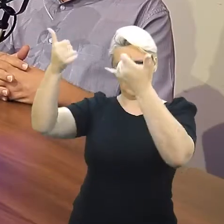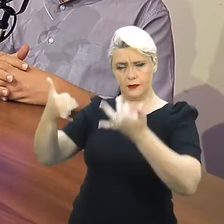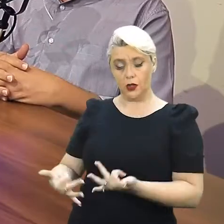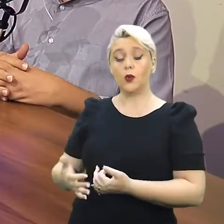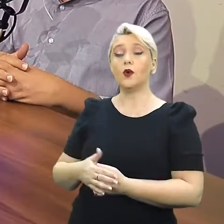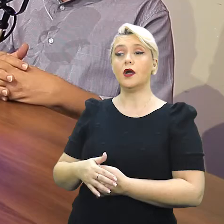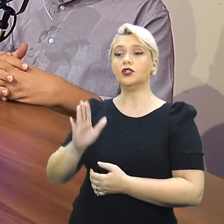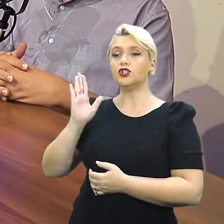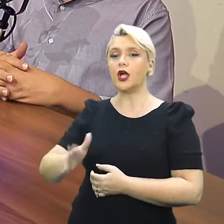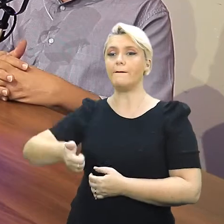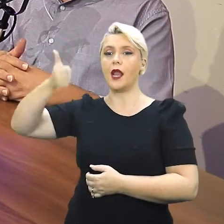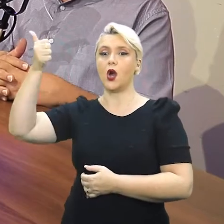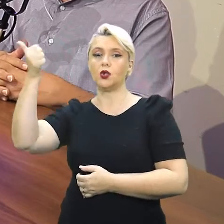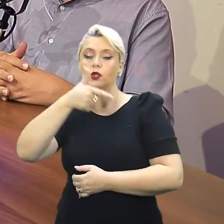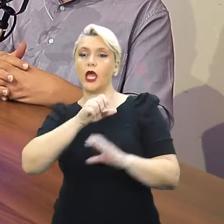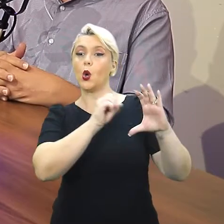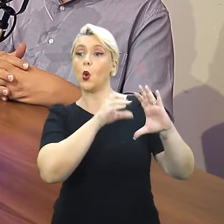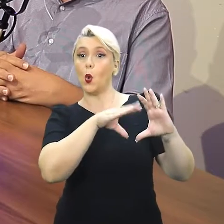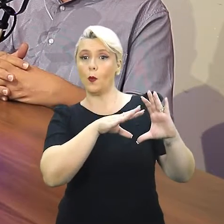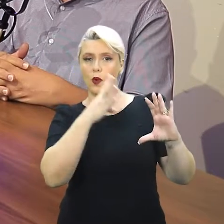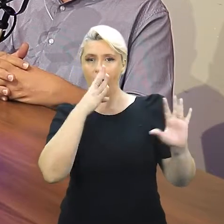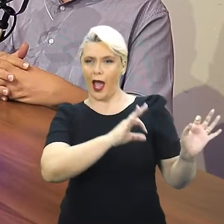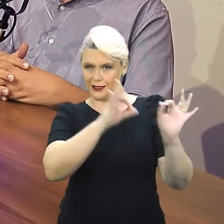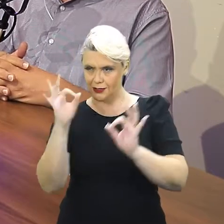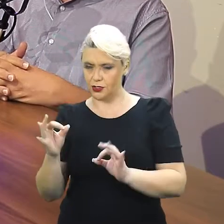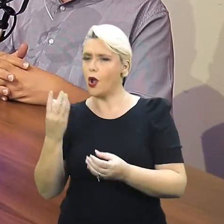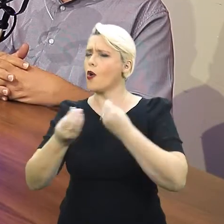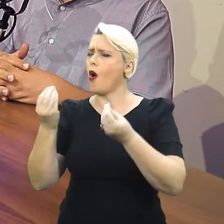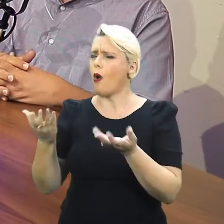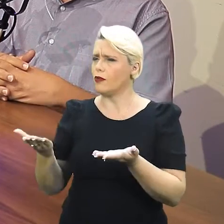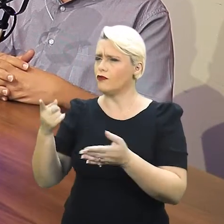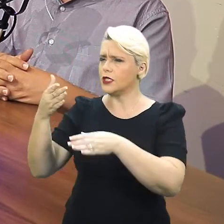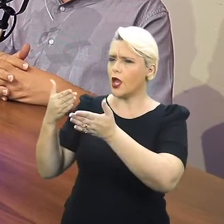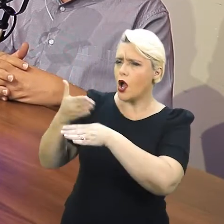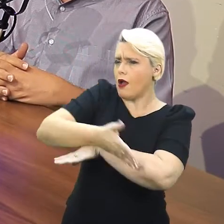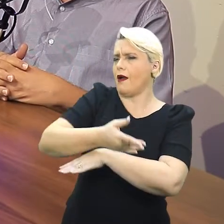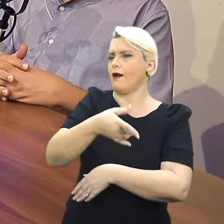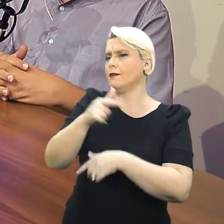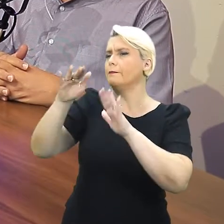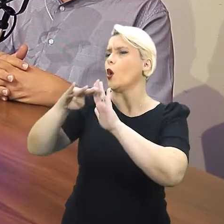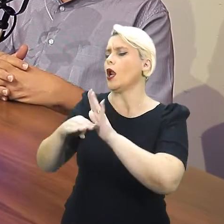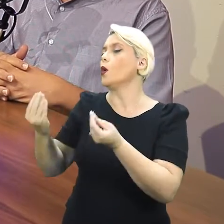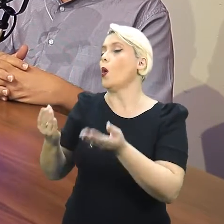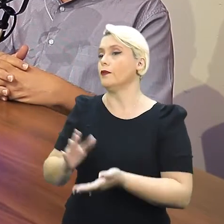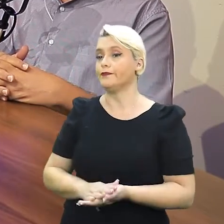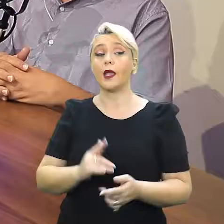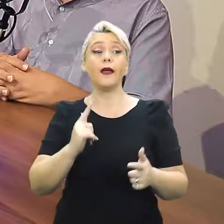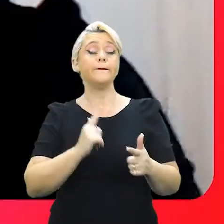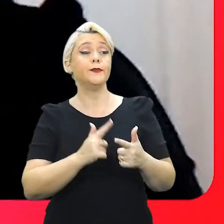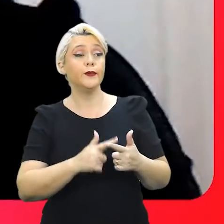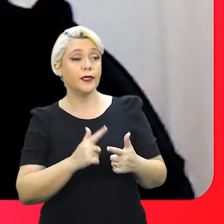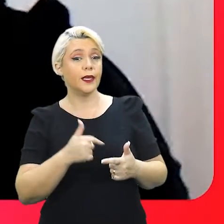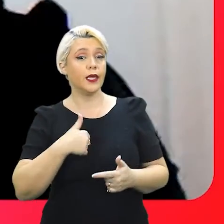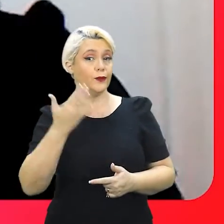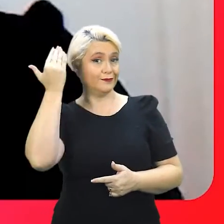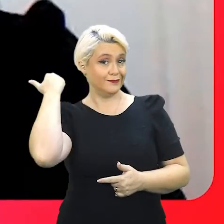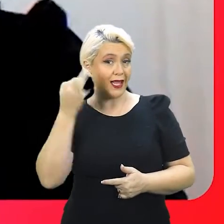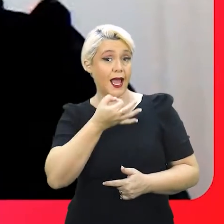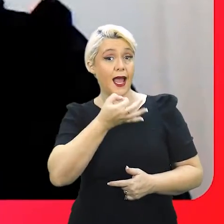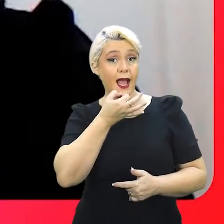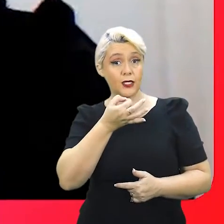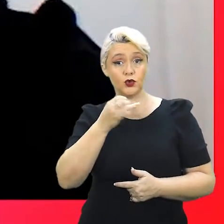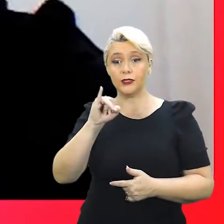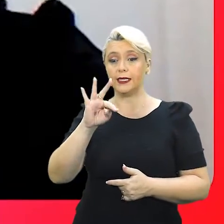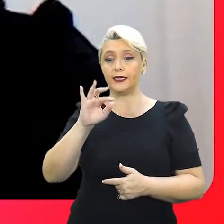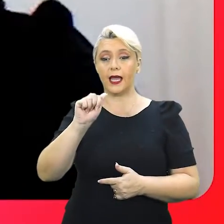falar, que batia a Globo na audiência. Como é que se deu aí essa entrada? É porque eu, na Rádio